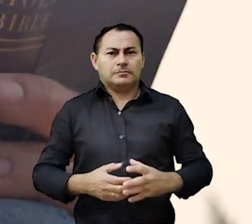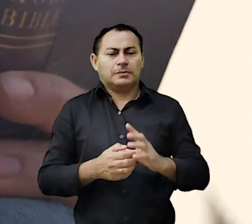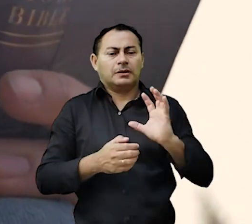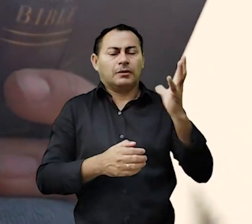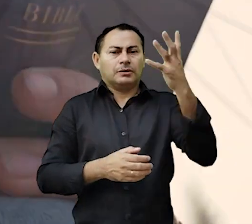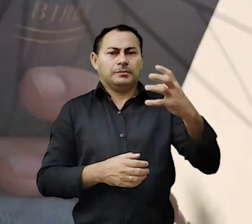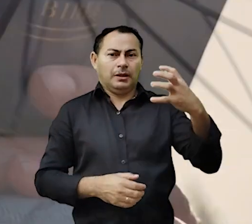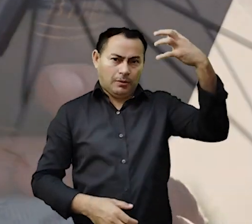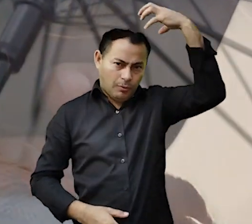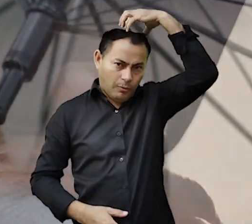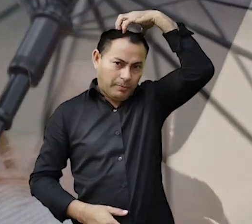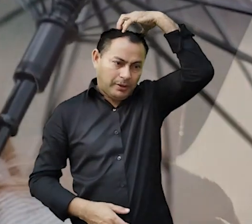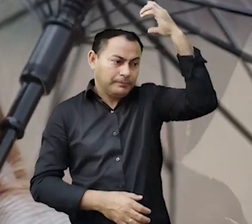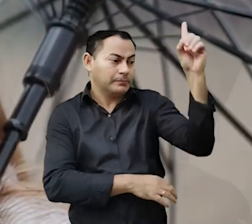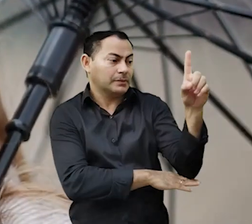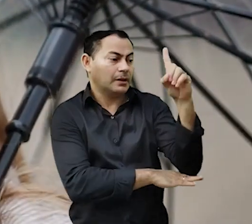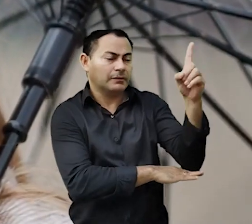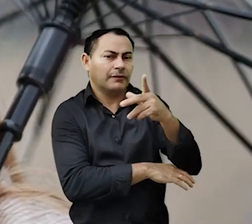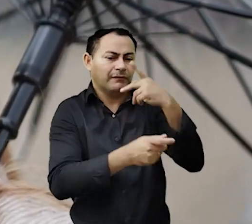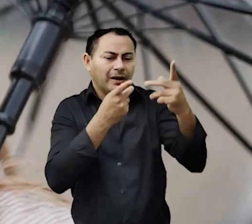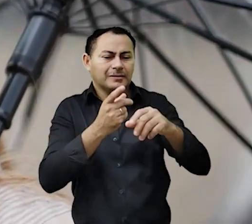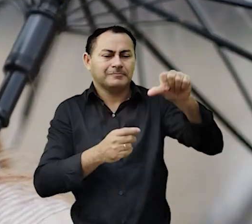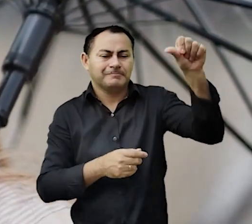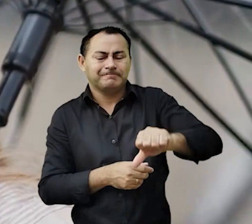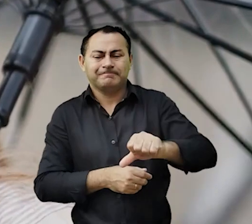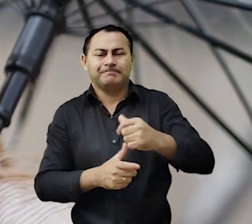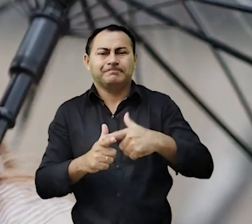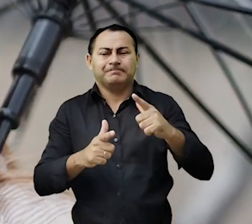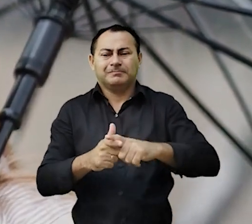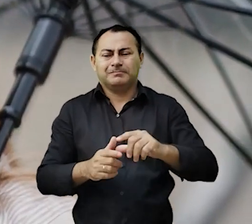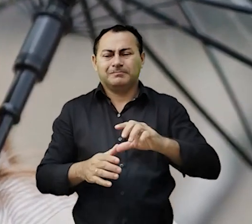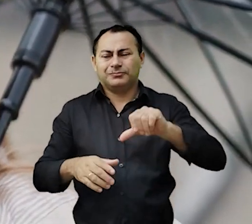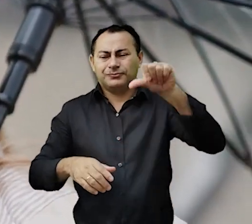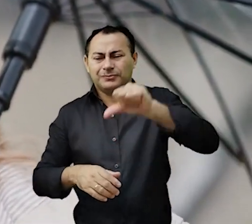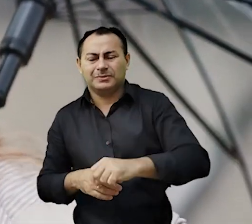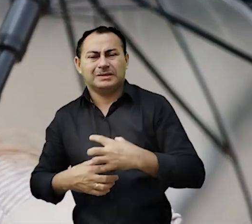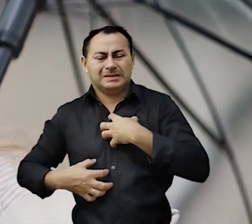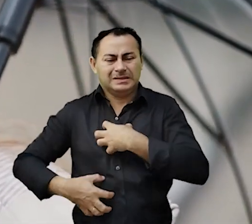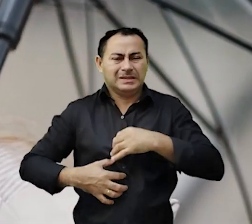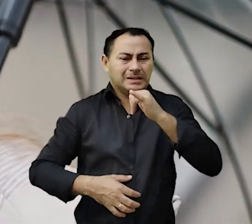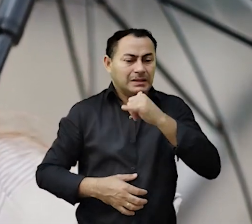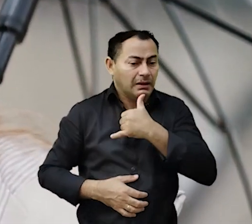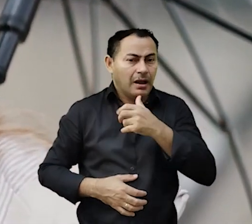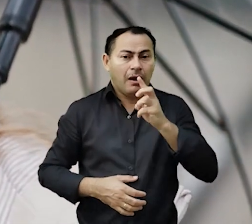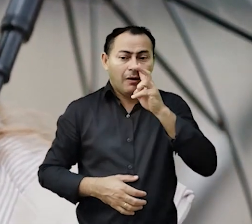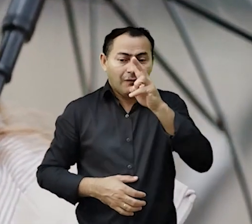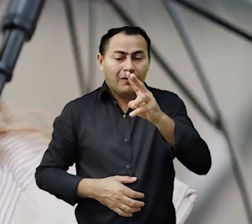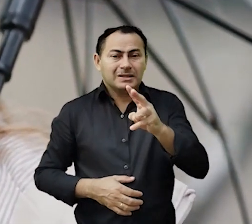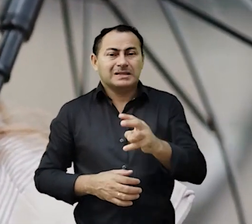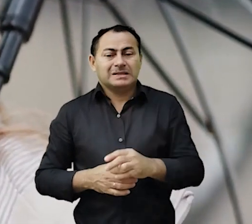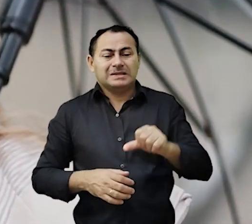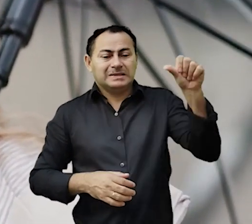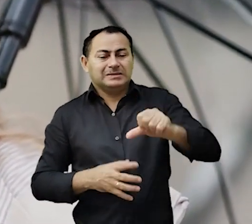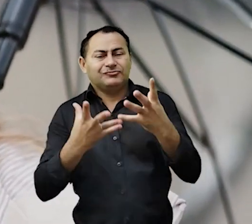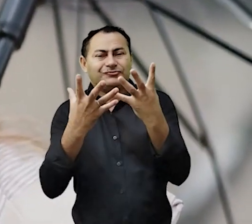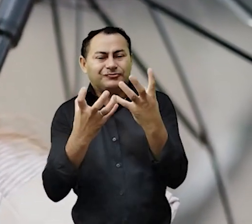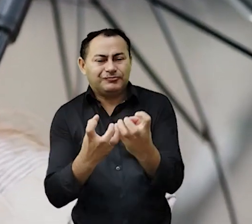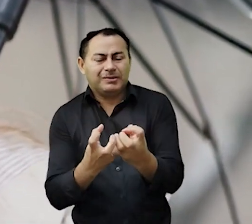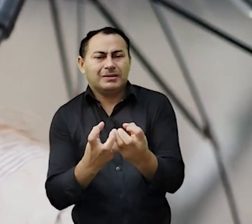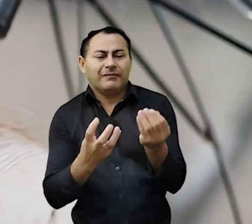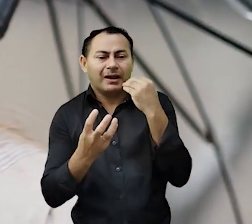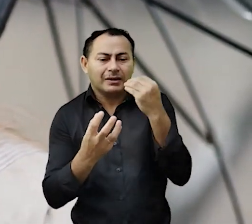pela culpa. Davi fala sobre desonestidade, miséria, frustração, sobre sua força que secara como a água